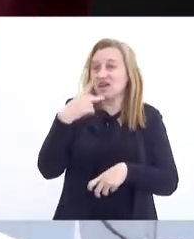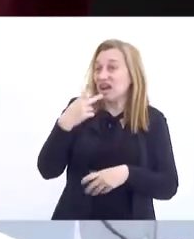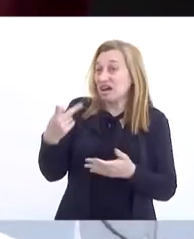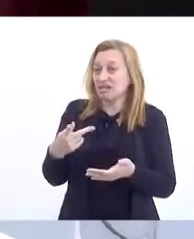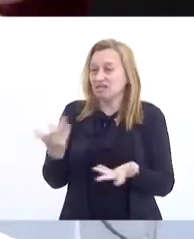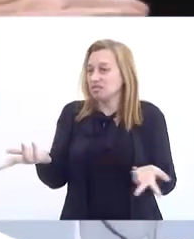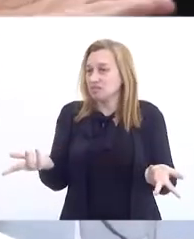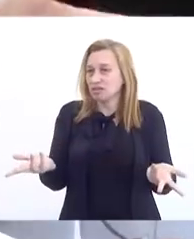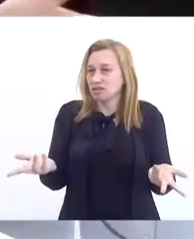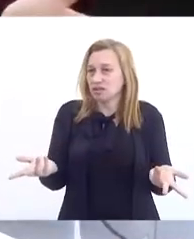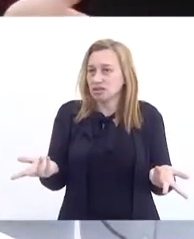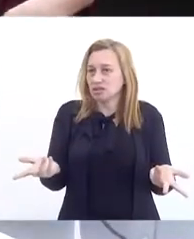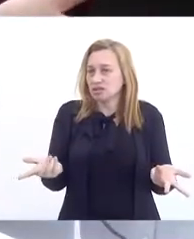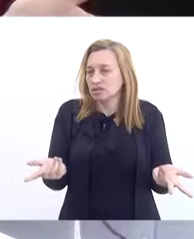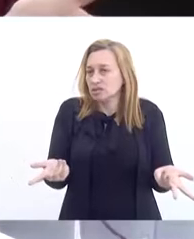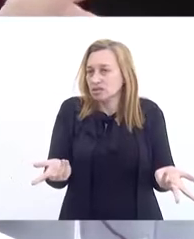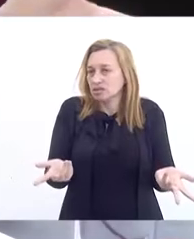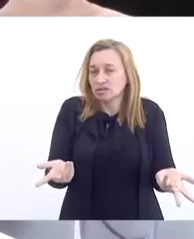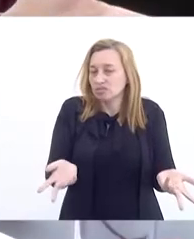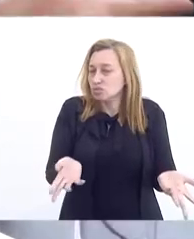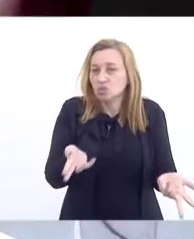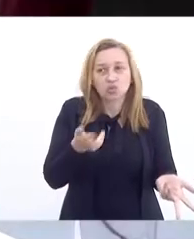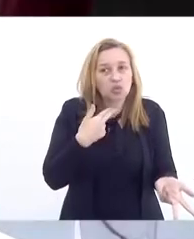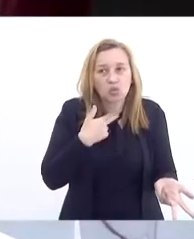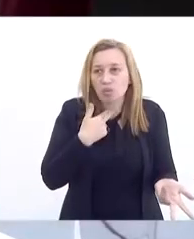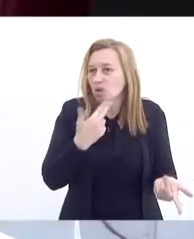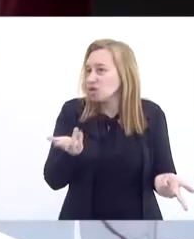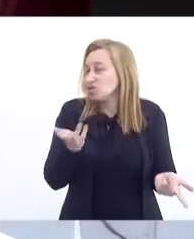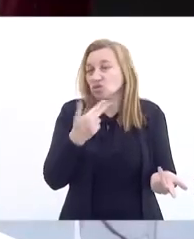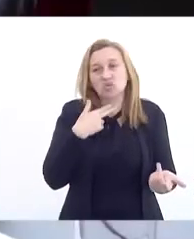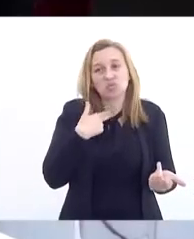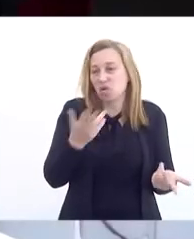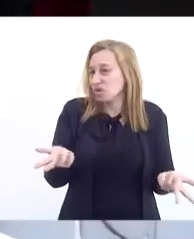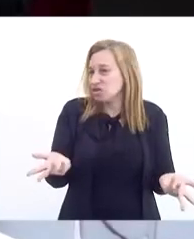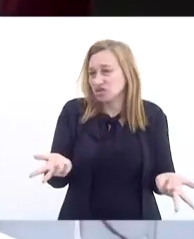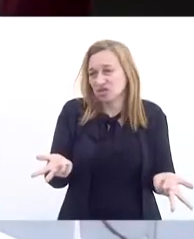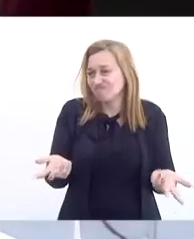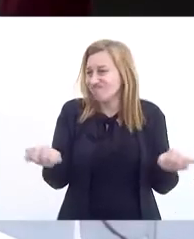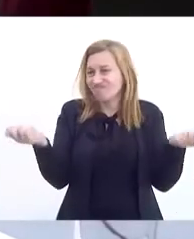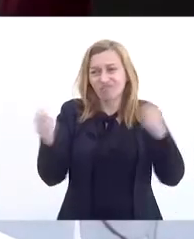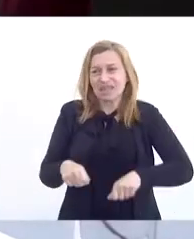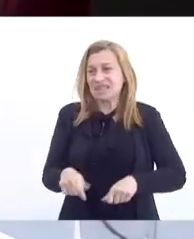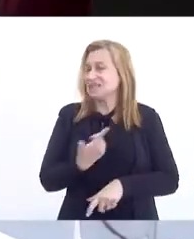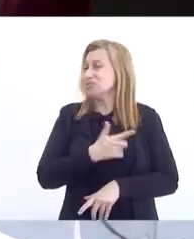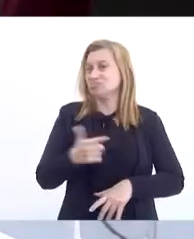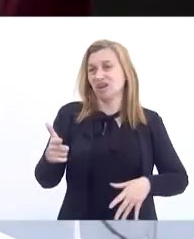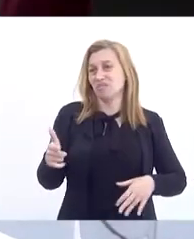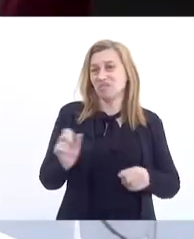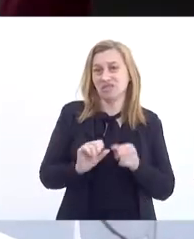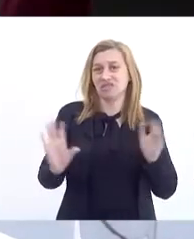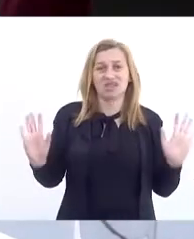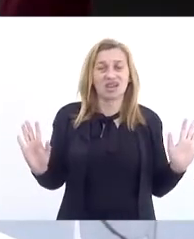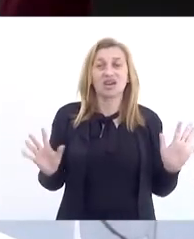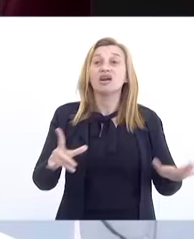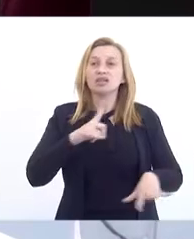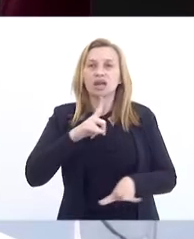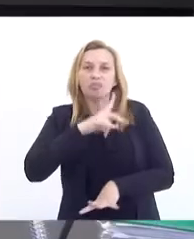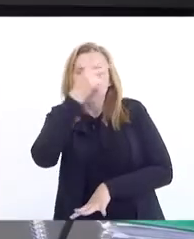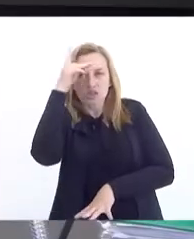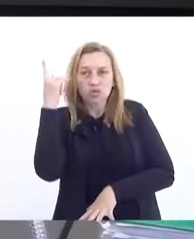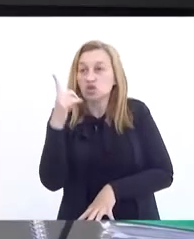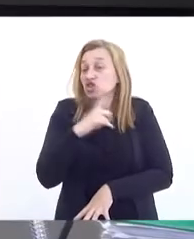Senão você é um negacionista. Pode ver. Não tem nem essa competência de fazer isso. Só pode ver que tem pessoas que